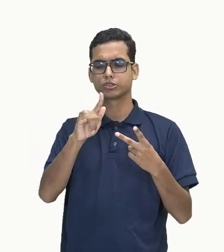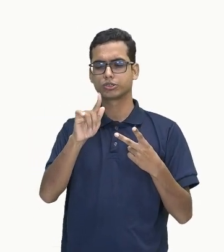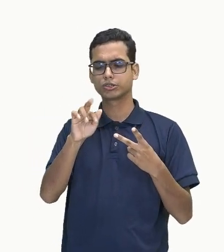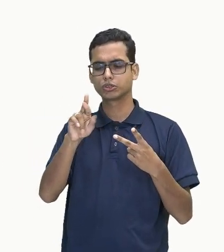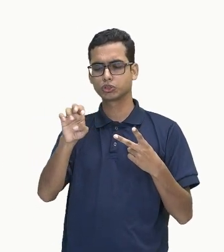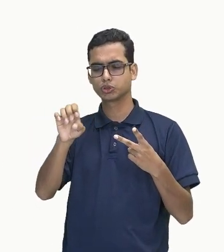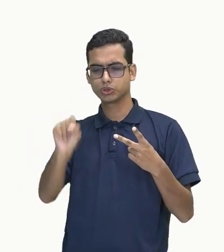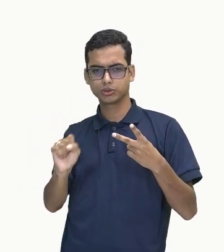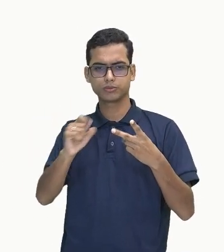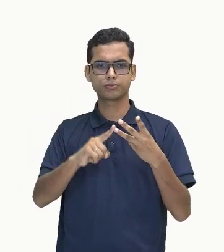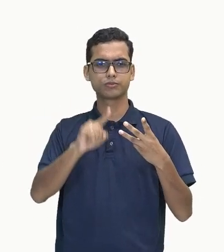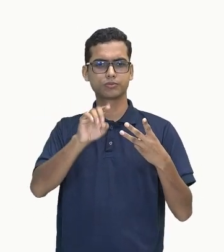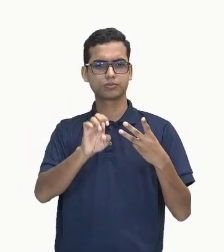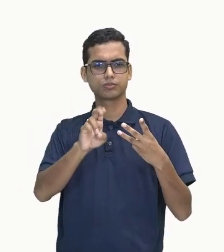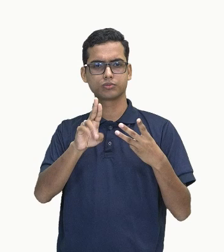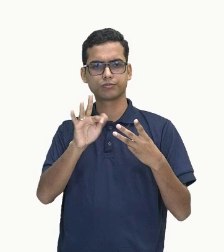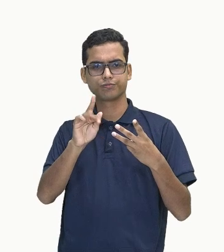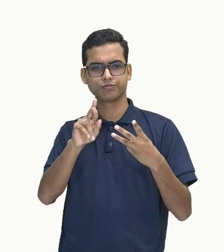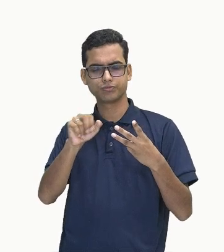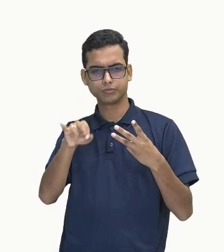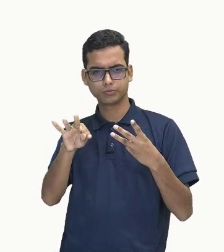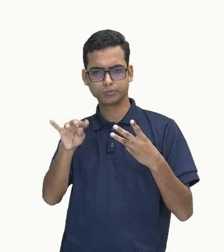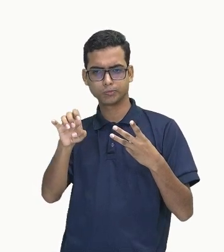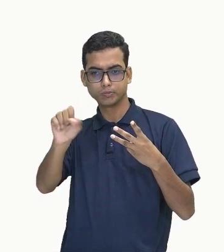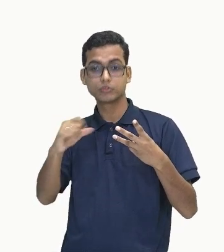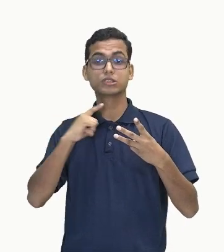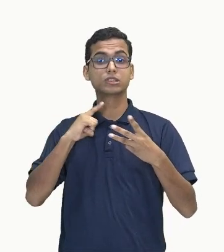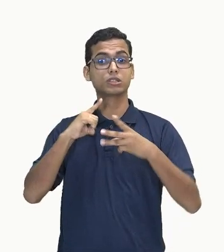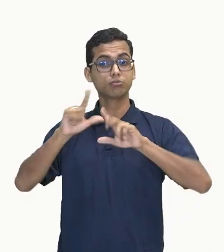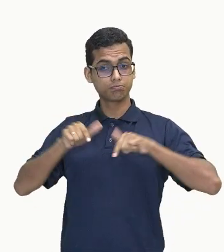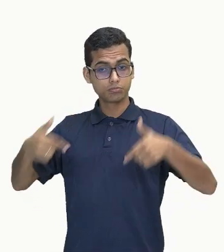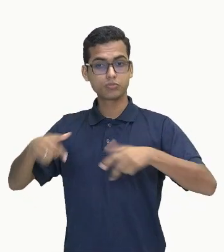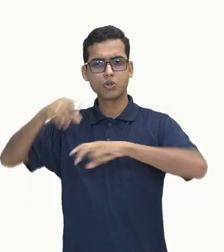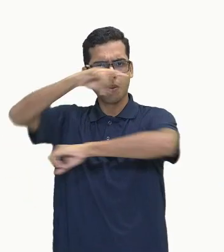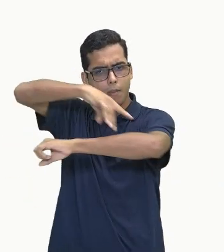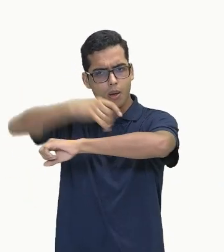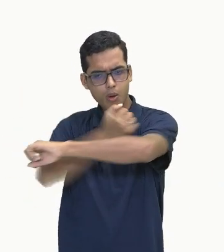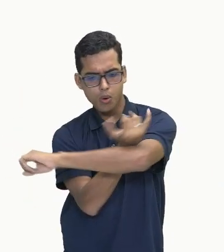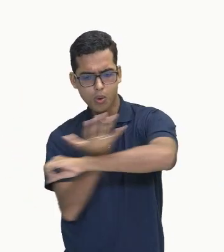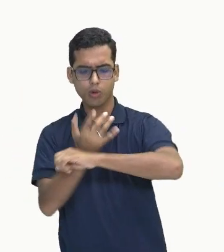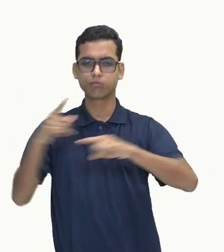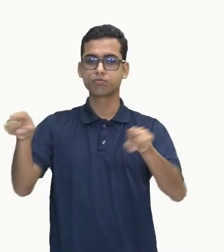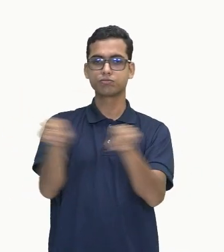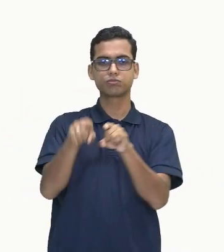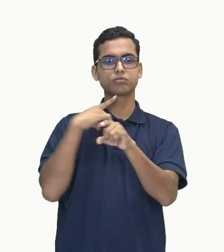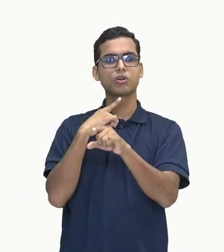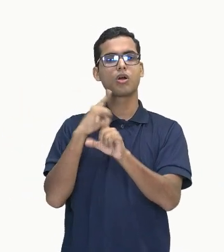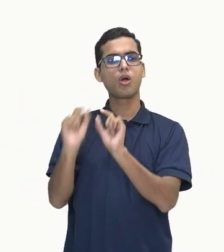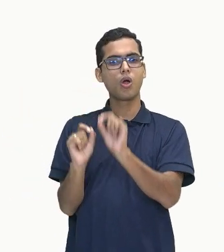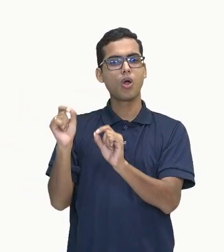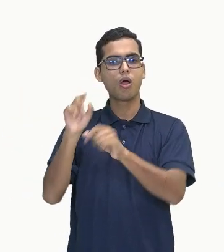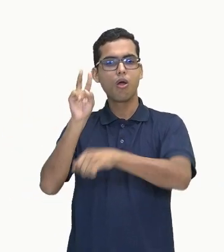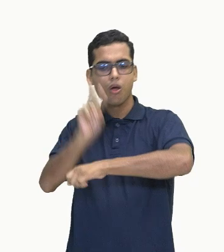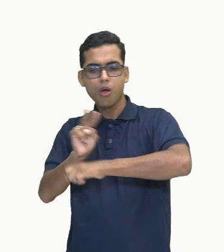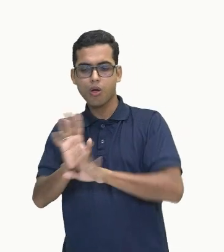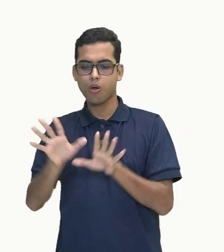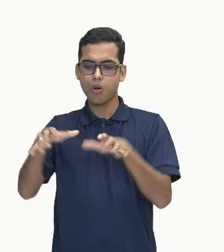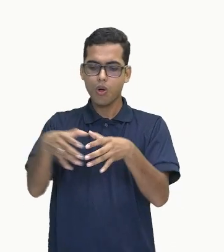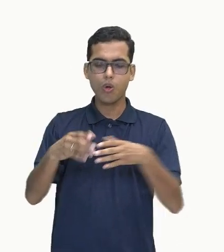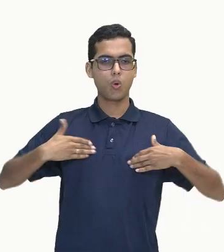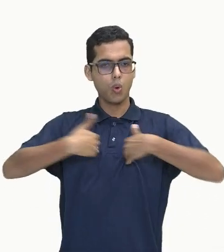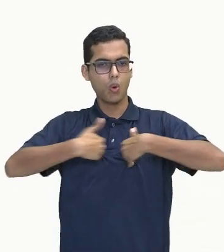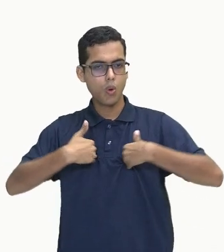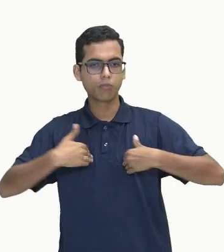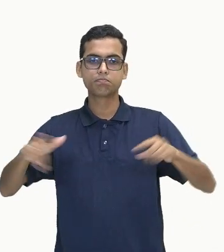atividades da agricultura, né, como cultivo de plantas e também a criação de animais. E aí os clãs, as aldeias, né, a